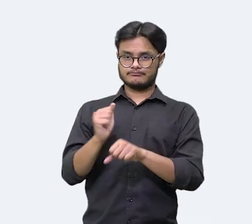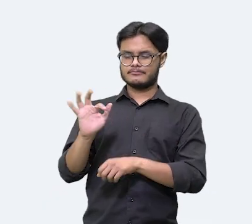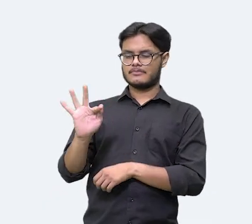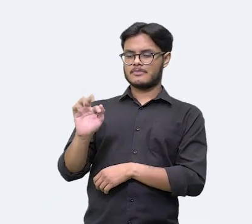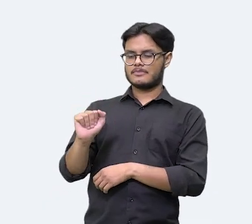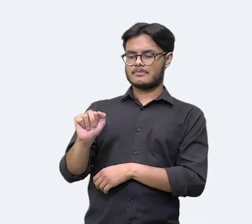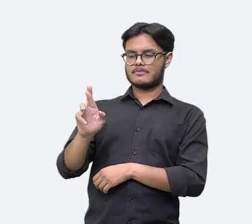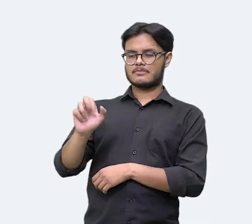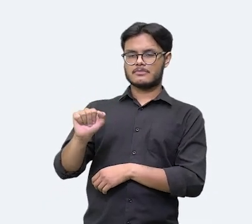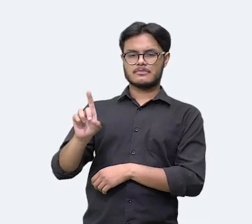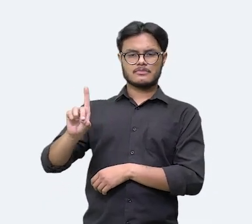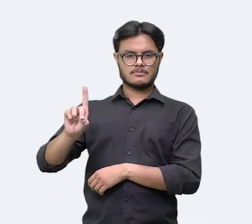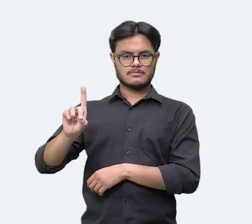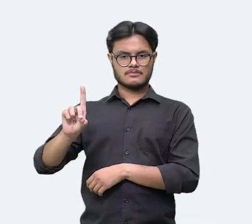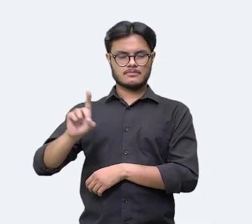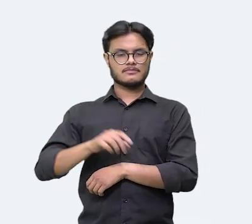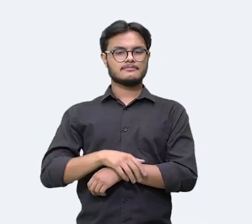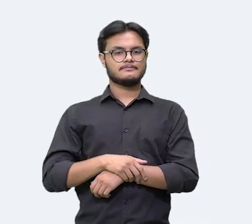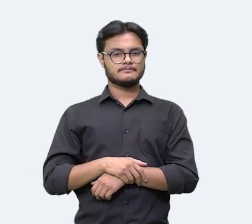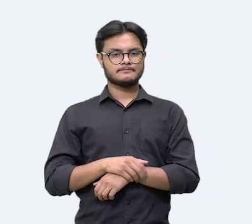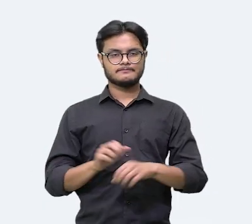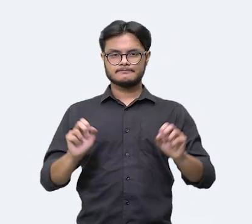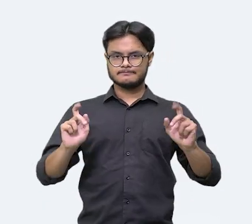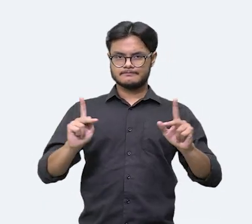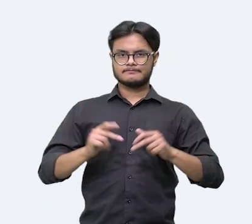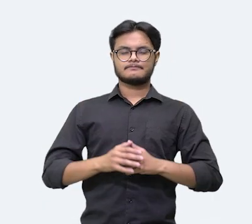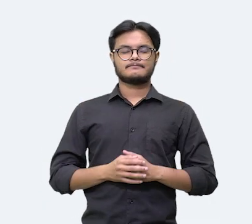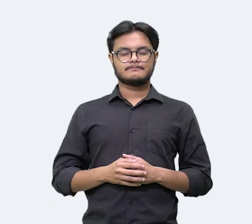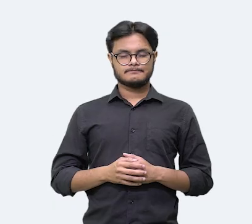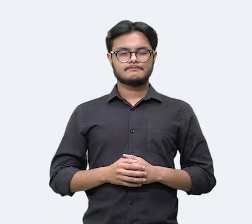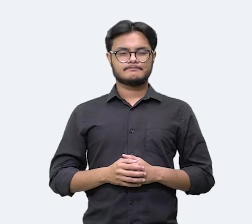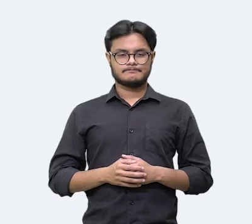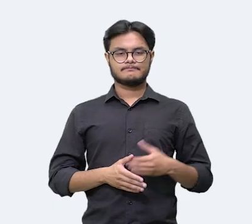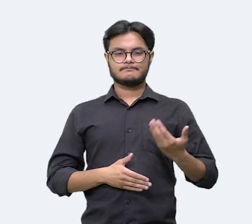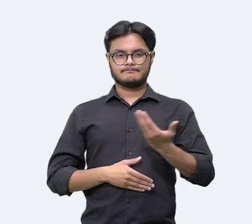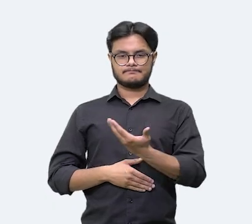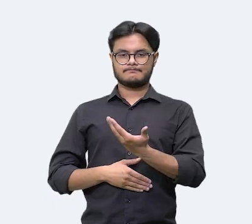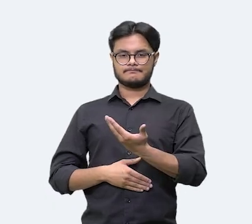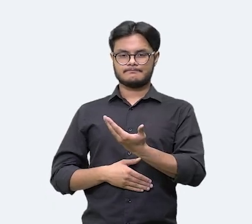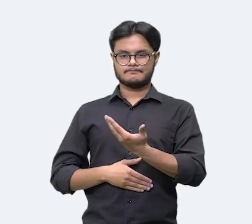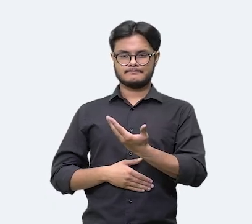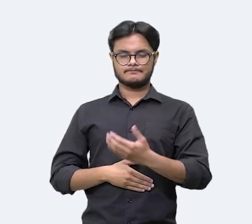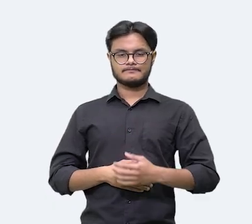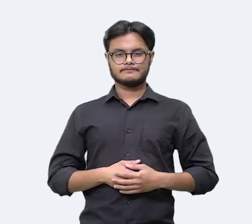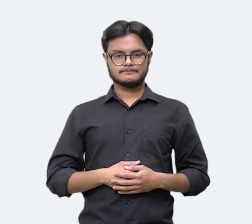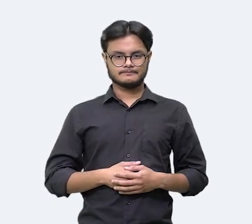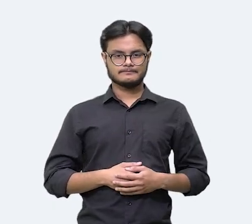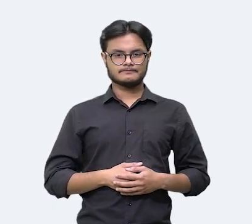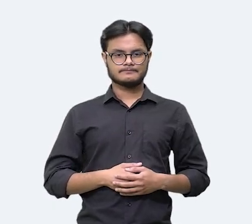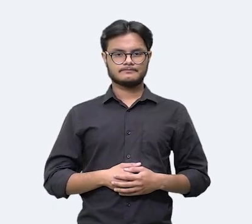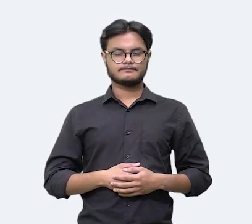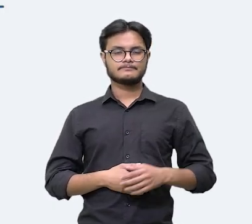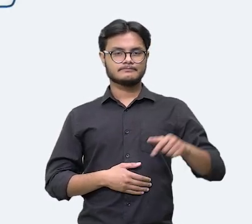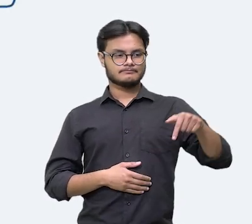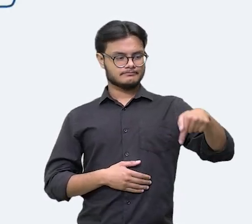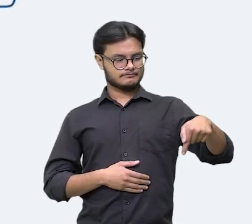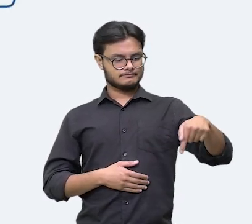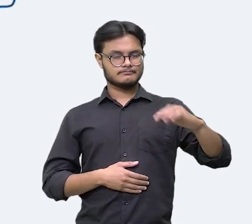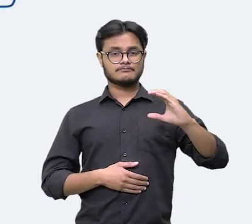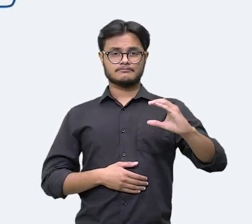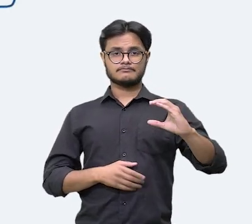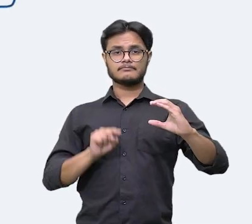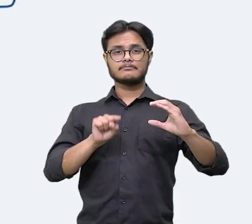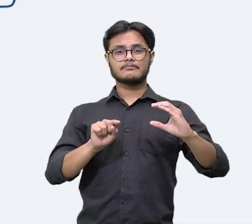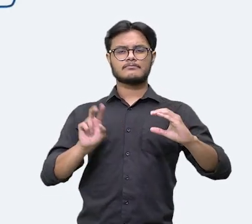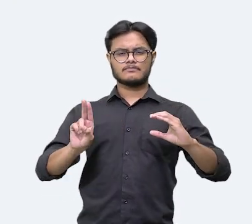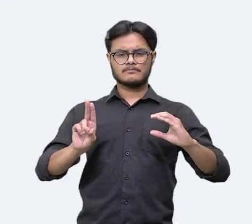Faraday. Então, Farad é a unidade de capacitância. Nós podemos reescrever essa equação dessa forma aqui, que ela costuma